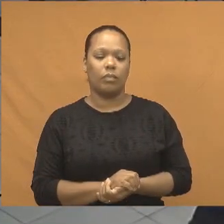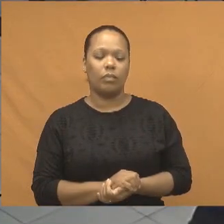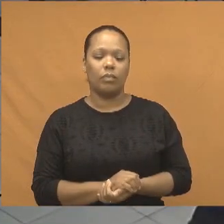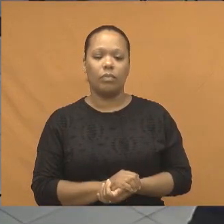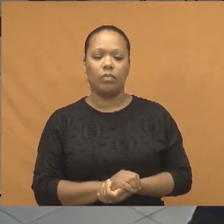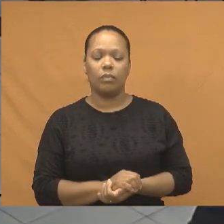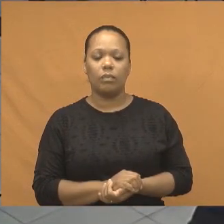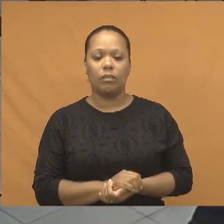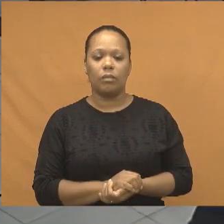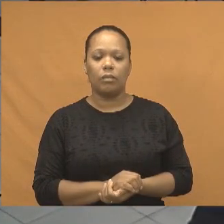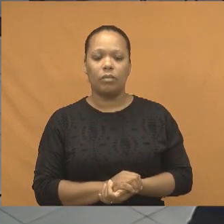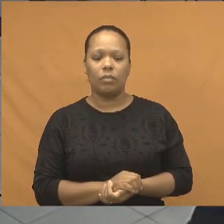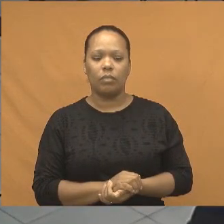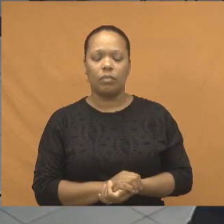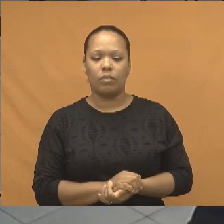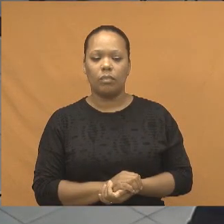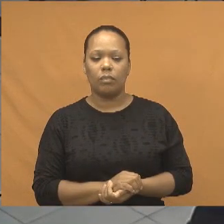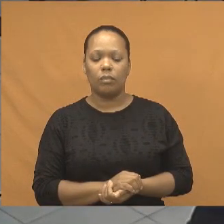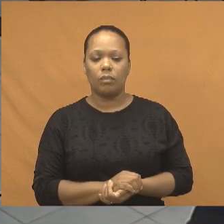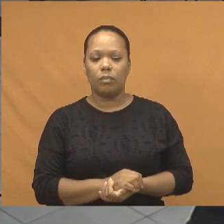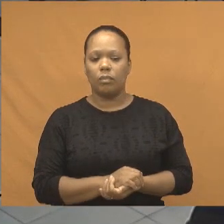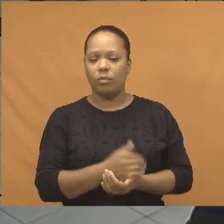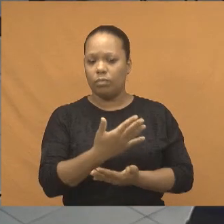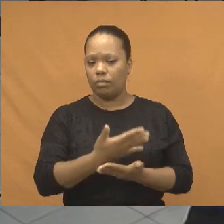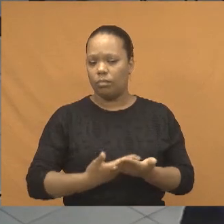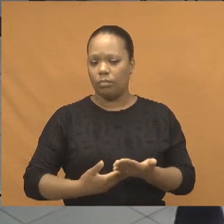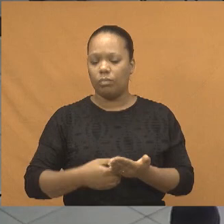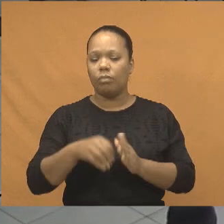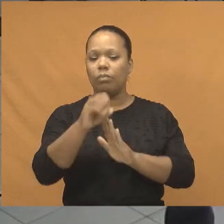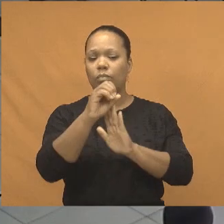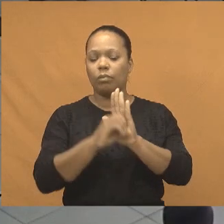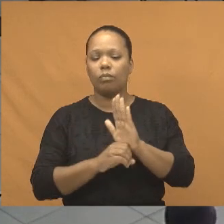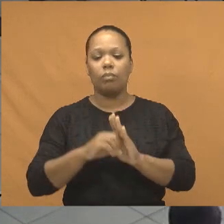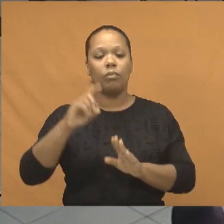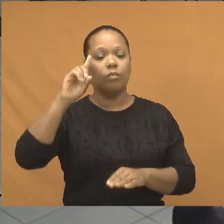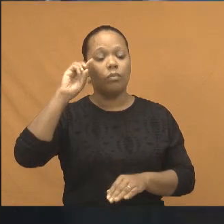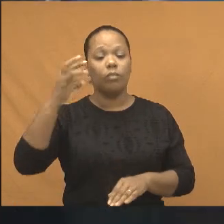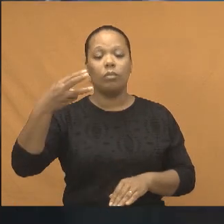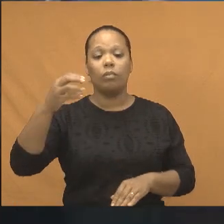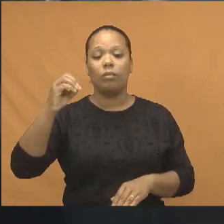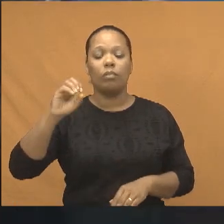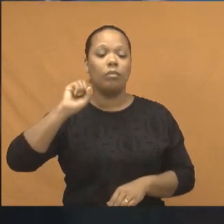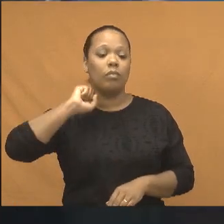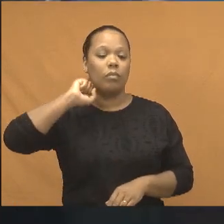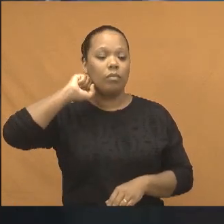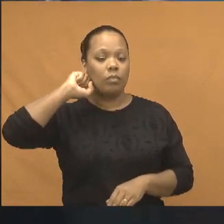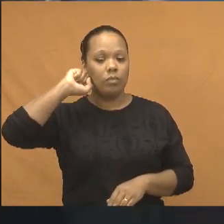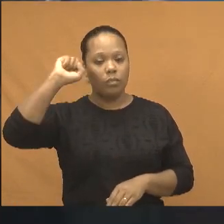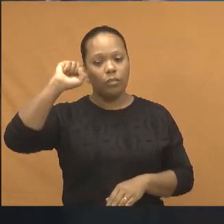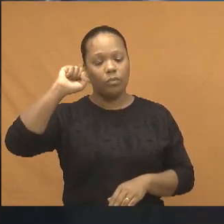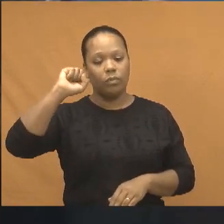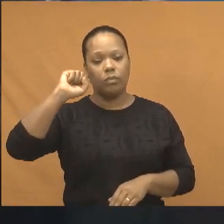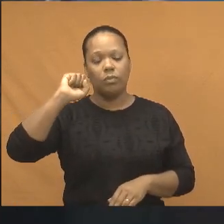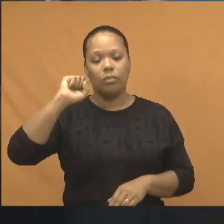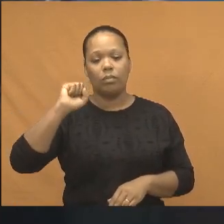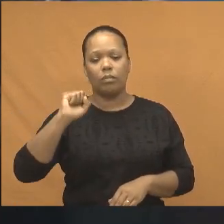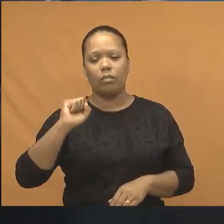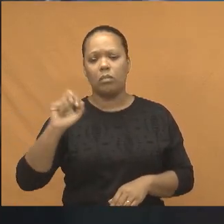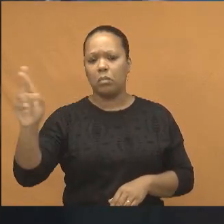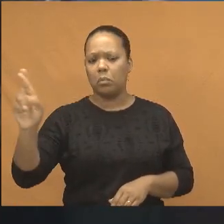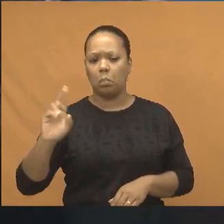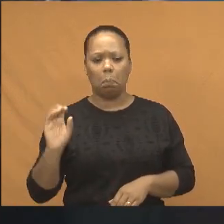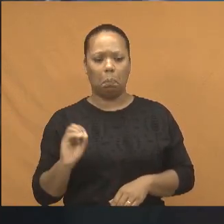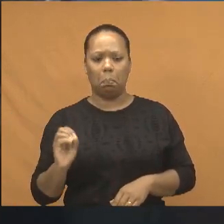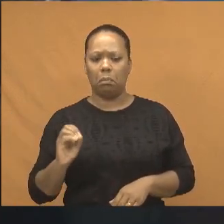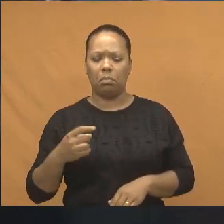eu fiz um ofício no dia 30 de abril e aí não foram até hoje